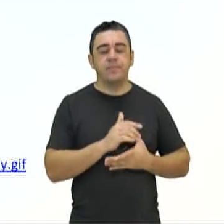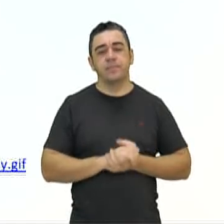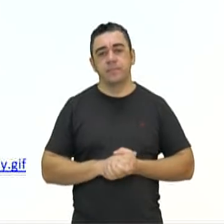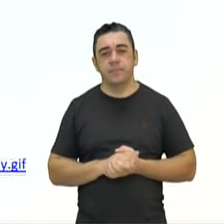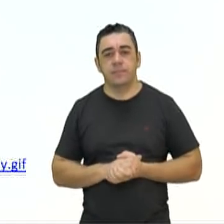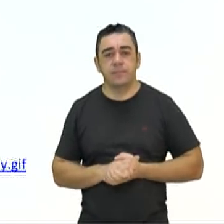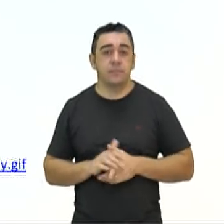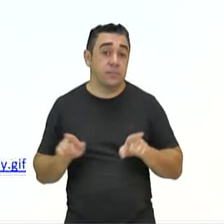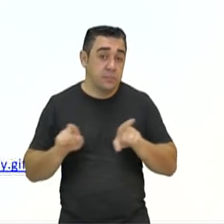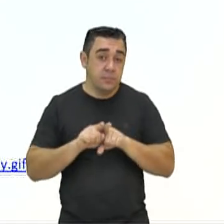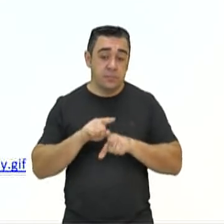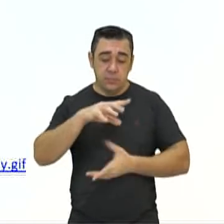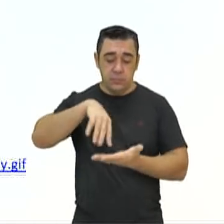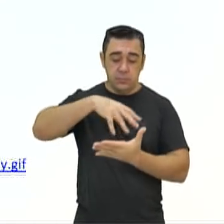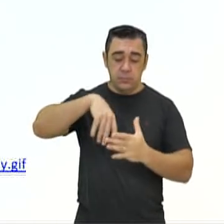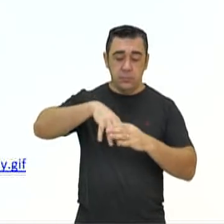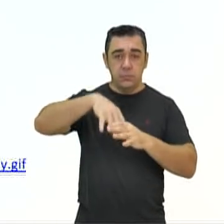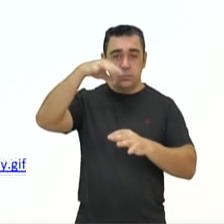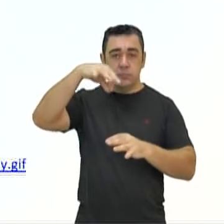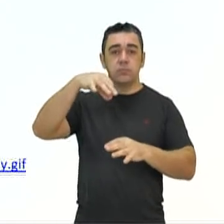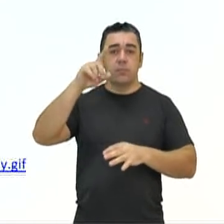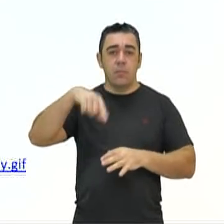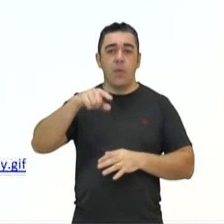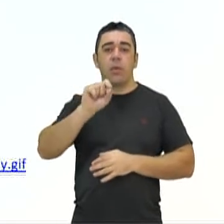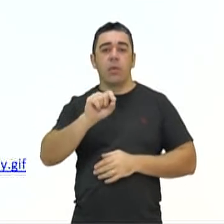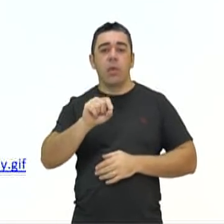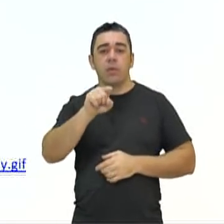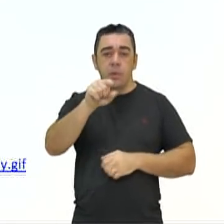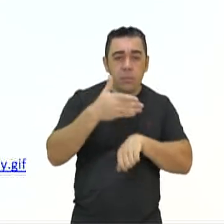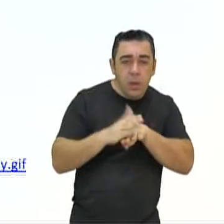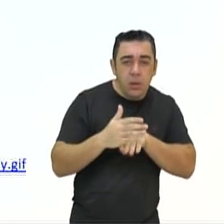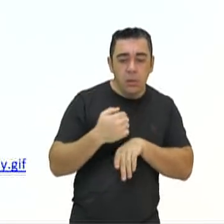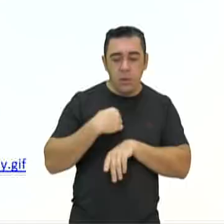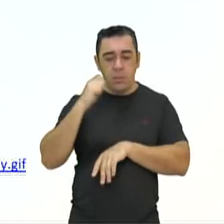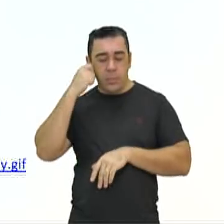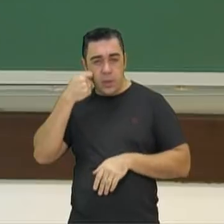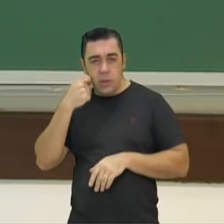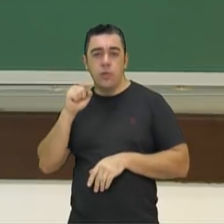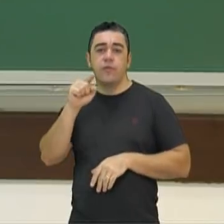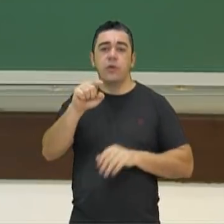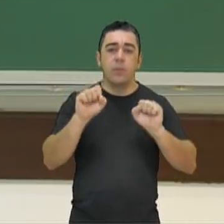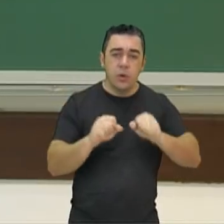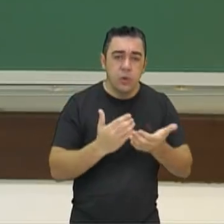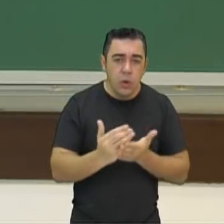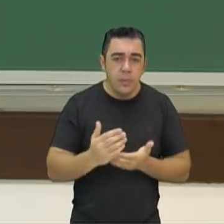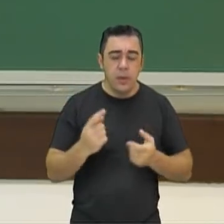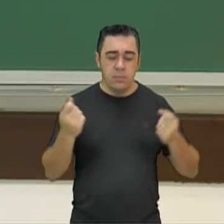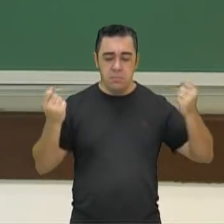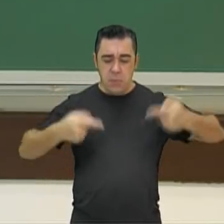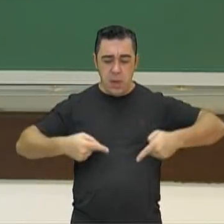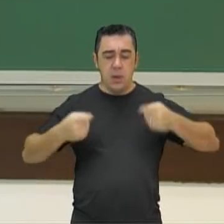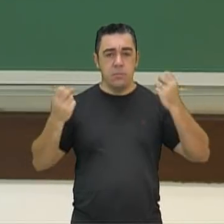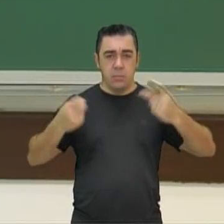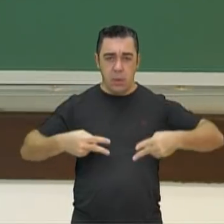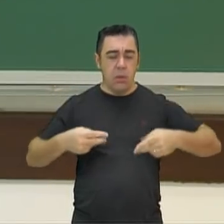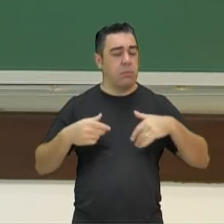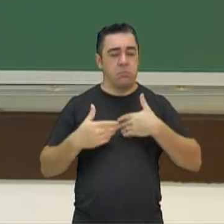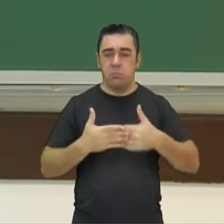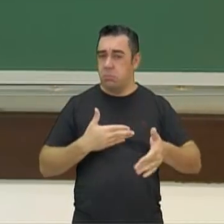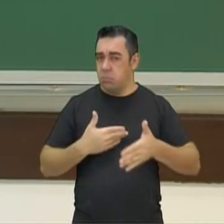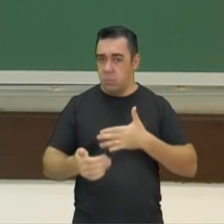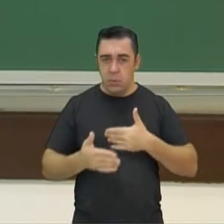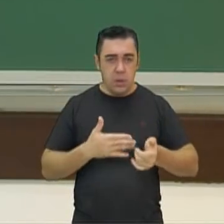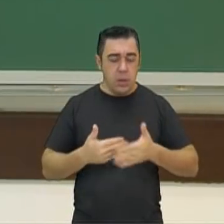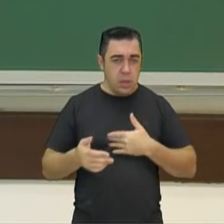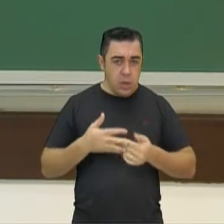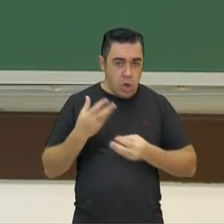de um sorteio que os jogadores definem as cores das peças. Então, você pode começar, ou vamos tirar um par ou ímpar, ou um jogo de dado. Então,